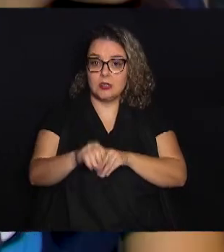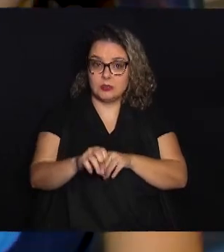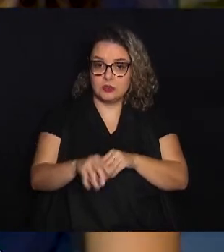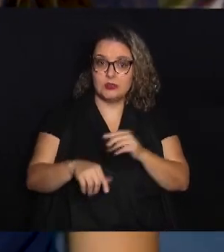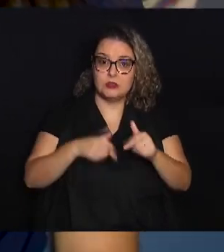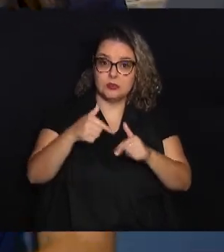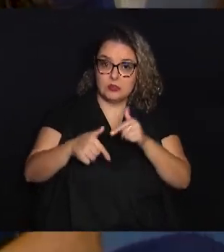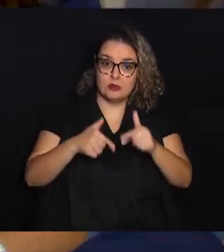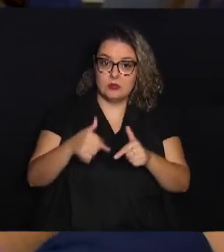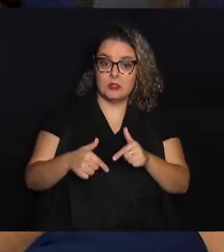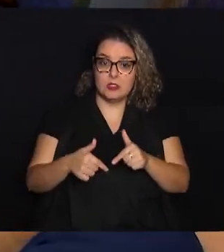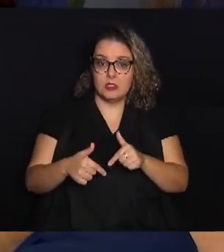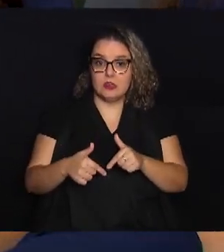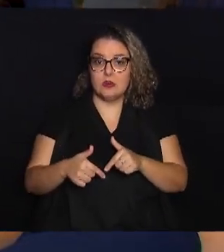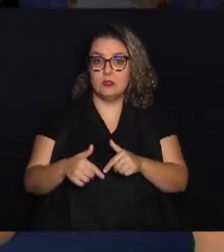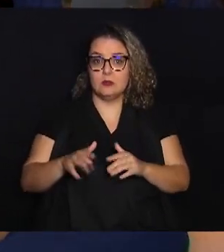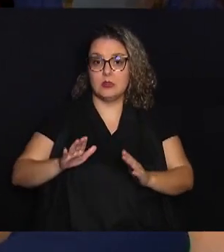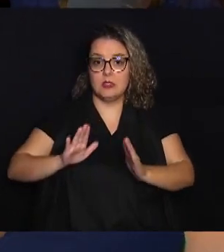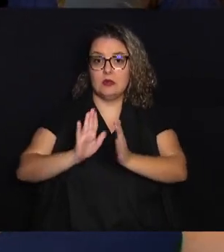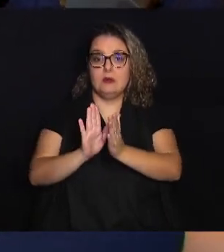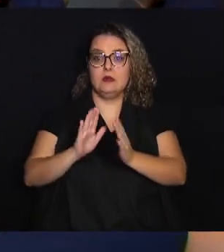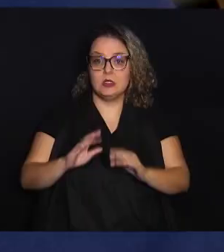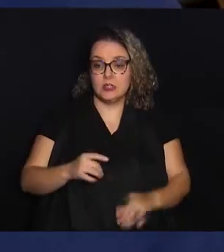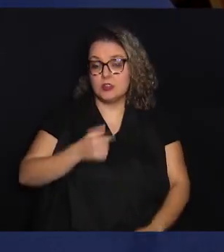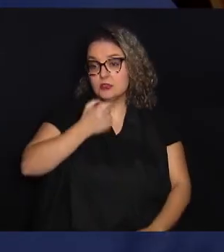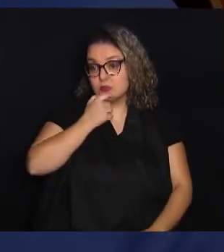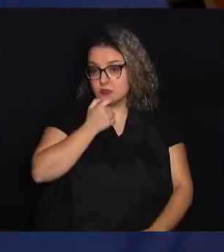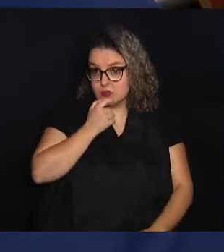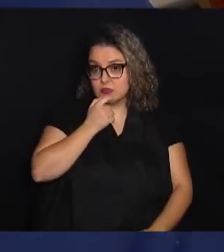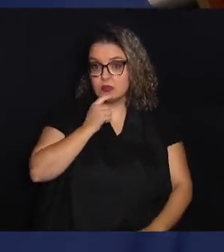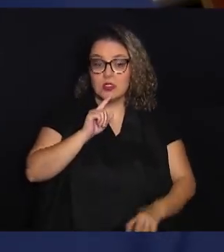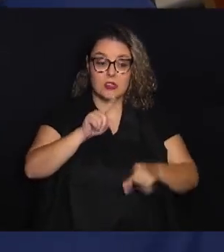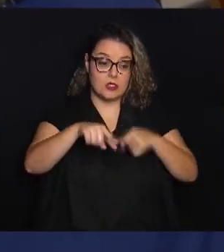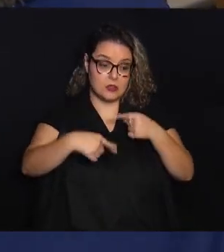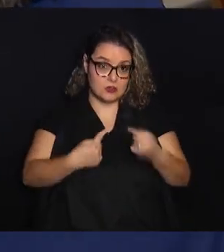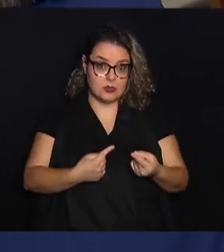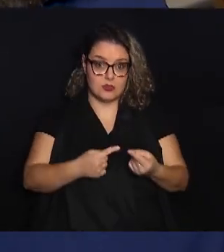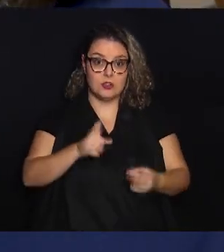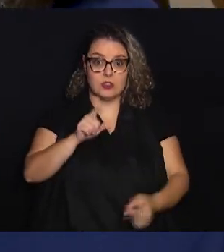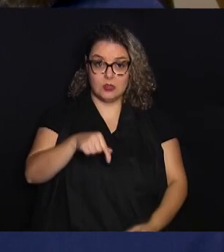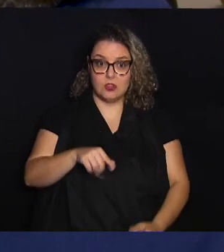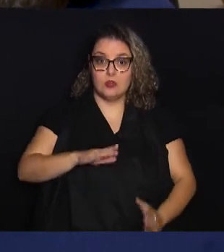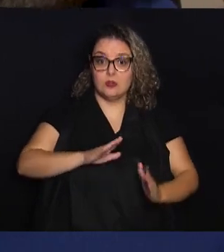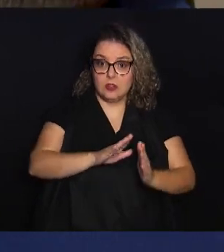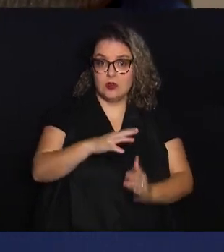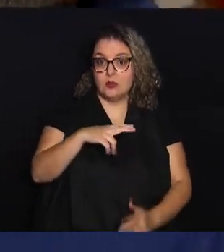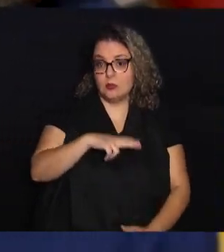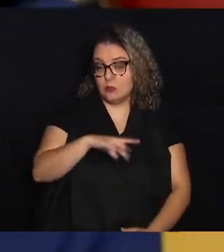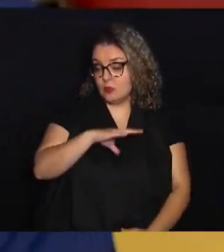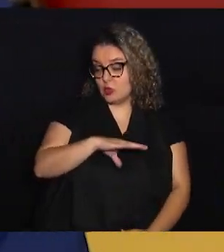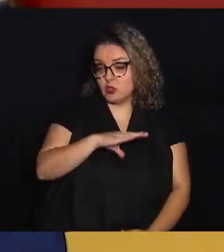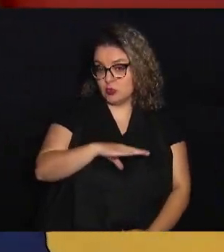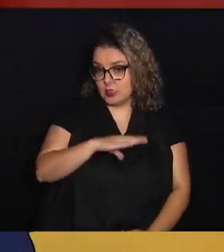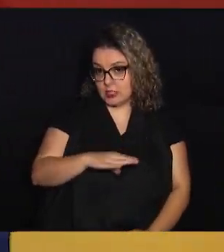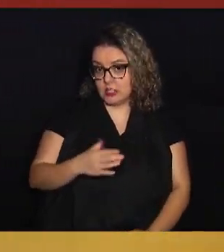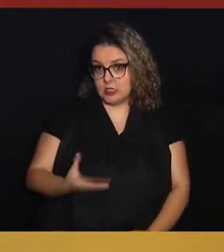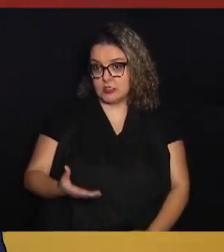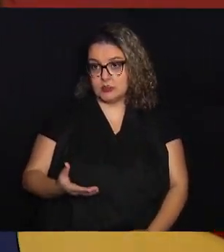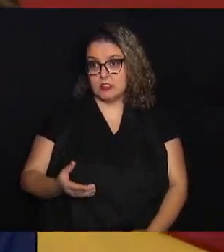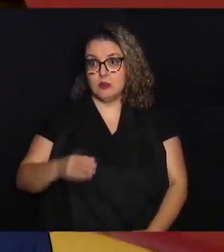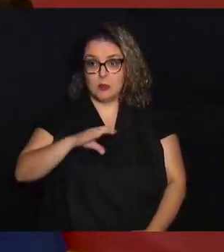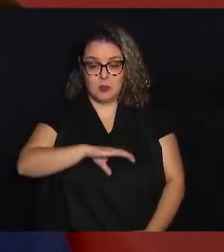ministradas, trabalhadas pela frente de inglês. Enquanto que as demais são trabalhadas pela frente de português. Então, há